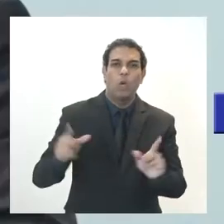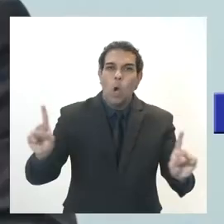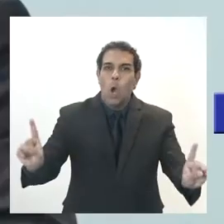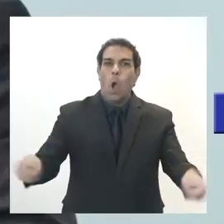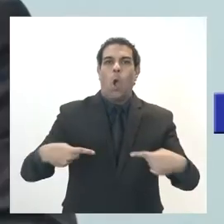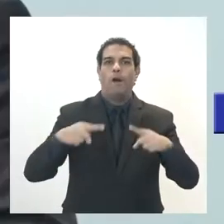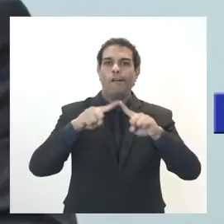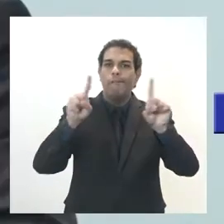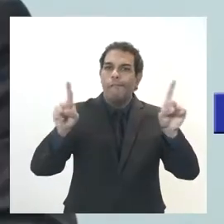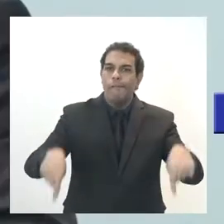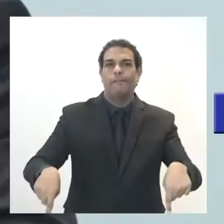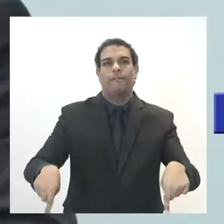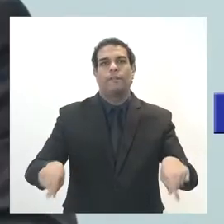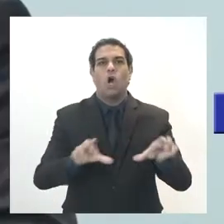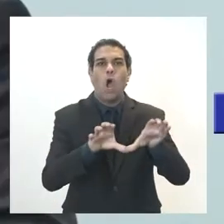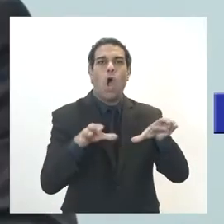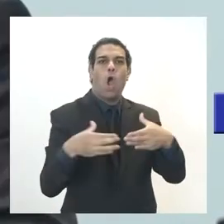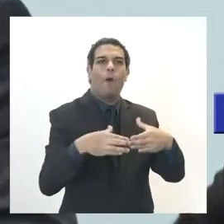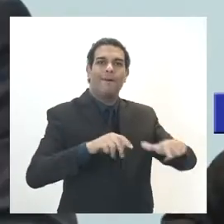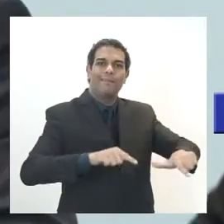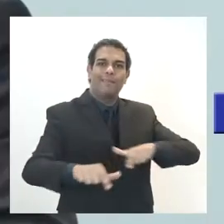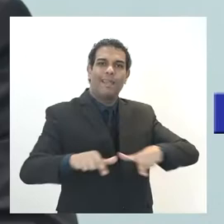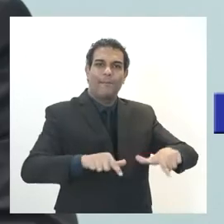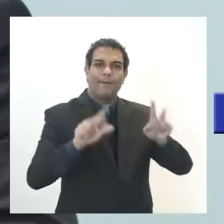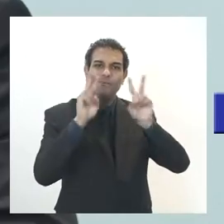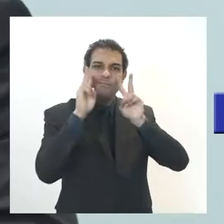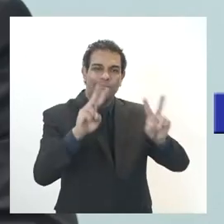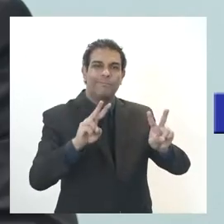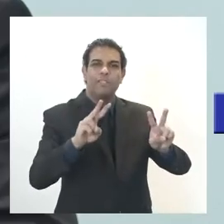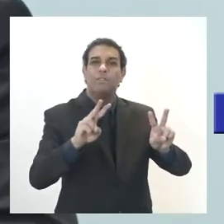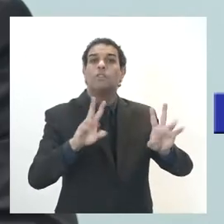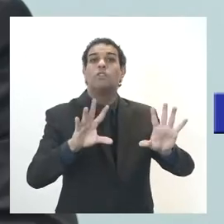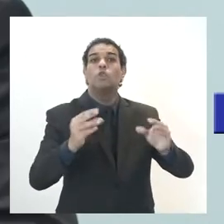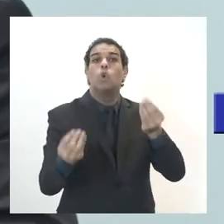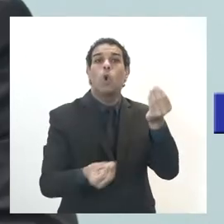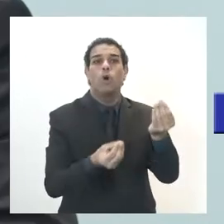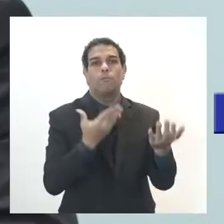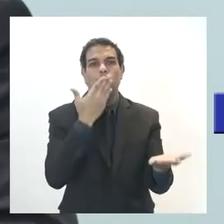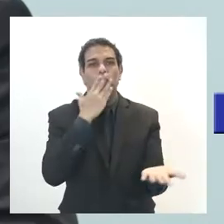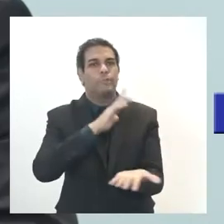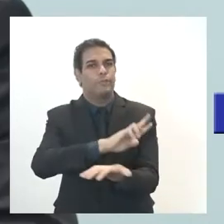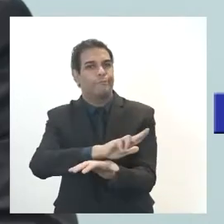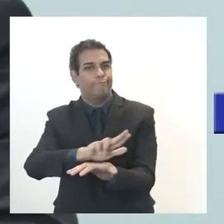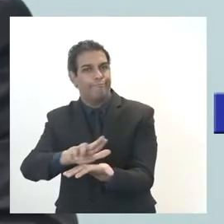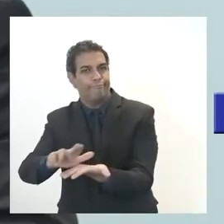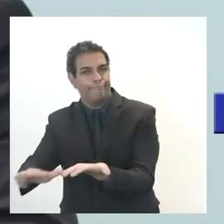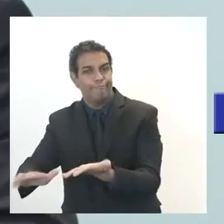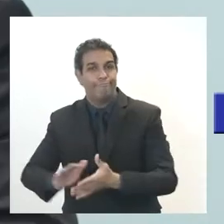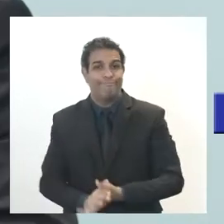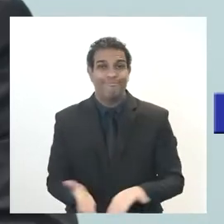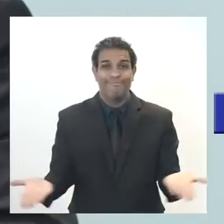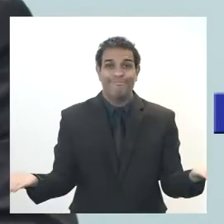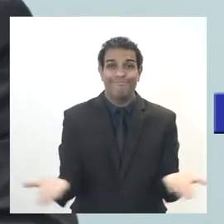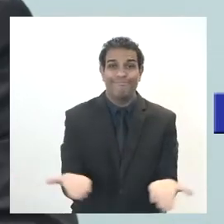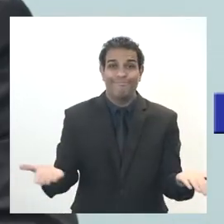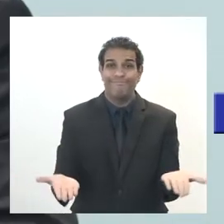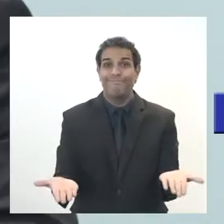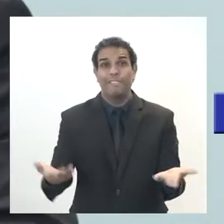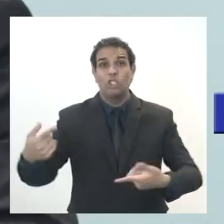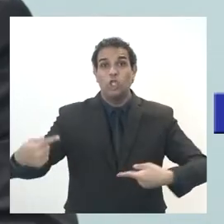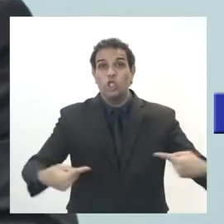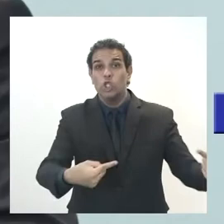o ataque à classe trabalhadora ela vem de todas as formas então nós estamos vivendo num mundo de